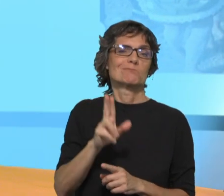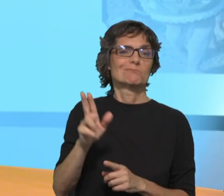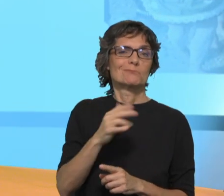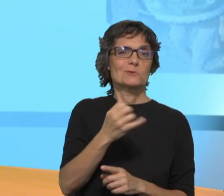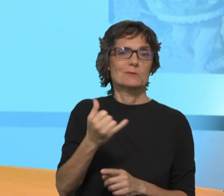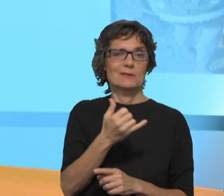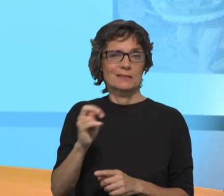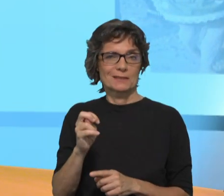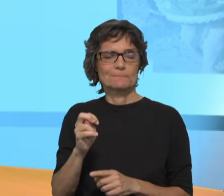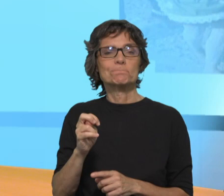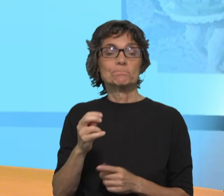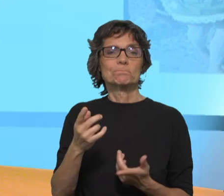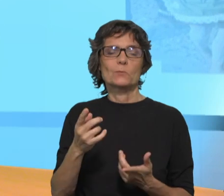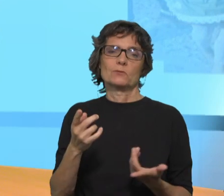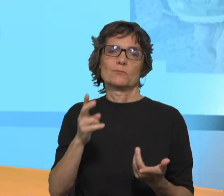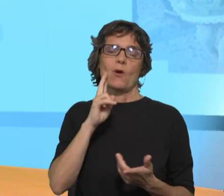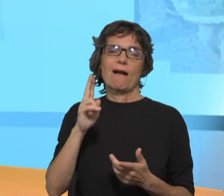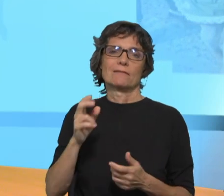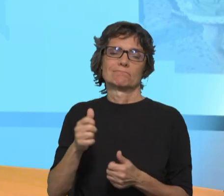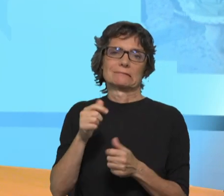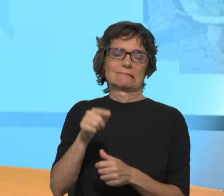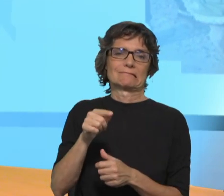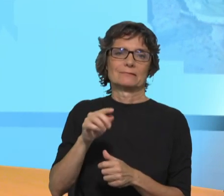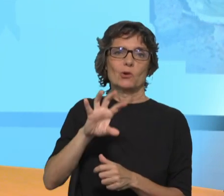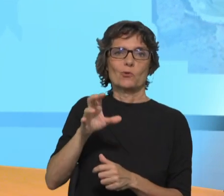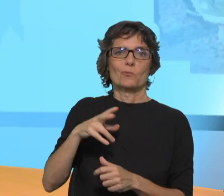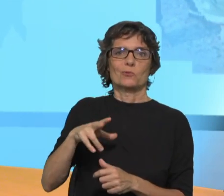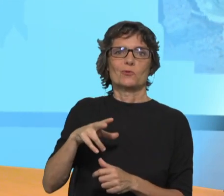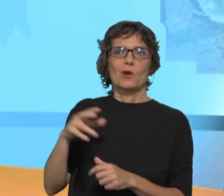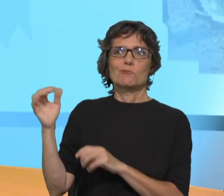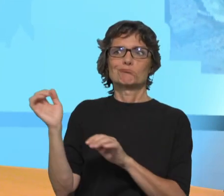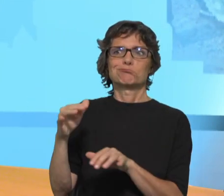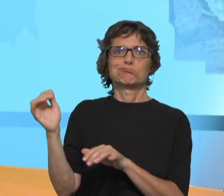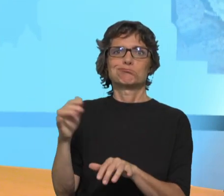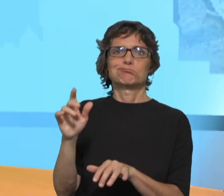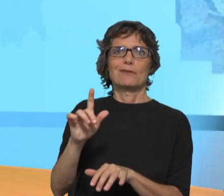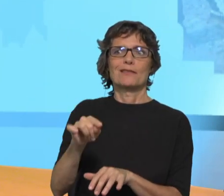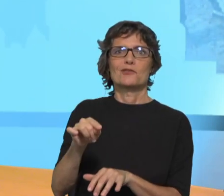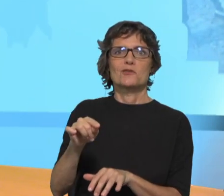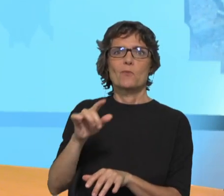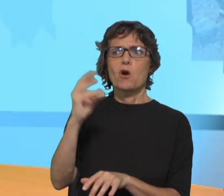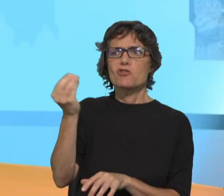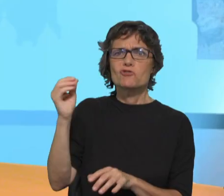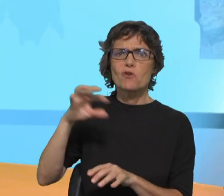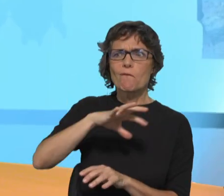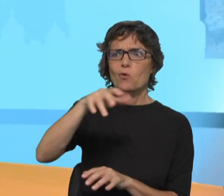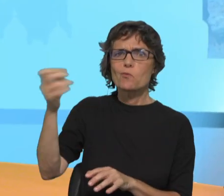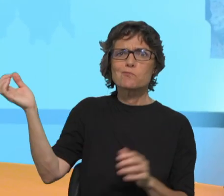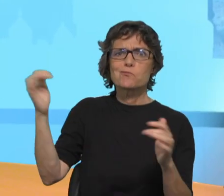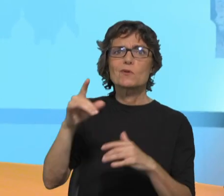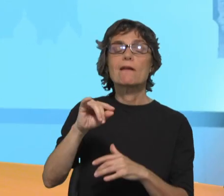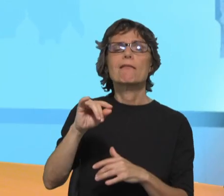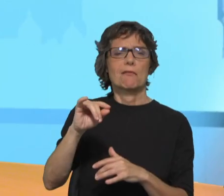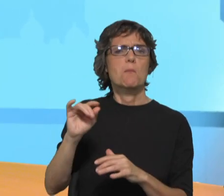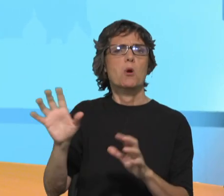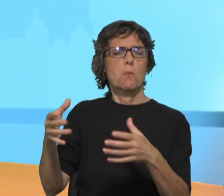2023. À capital do país chegaram jovens de todo o mundo e, entre eles, uma delegação muito significativa da Diocese